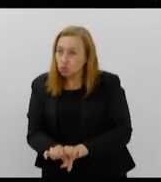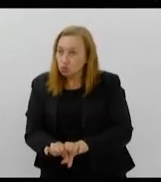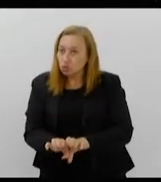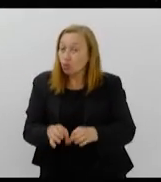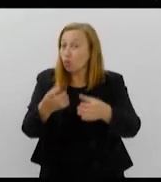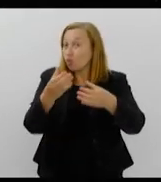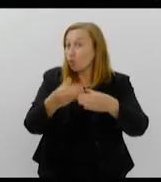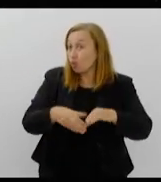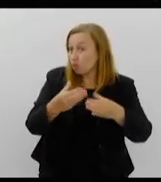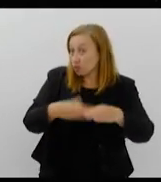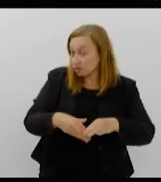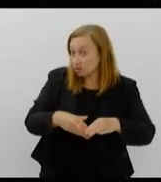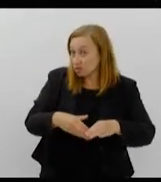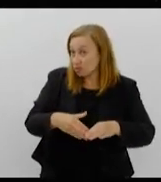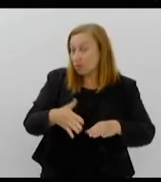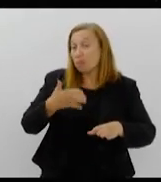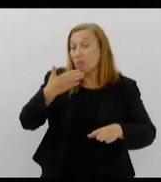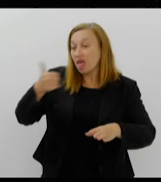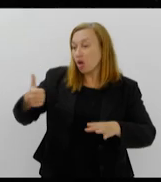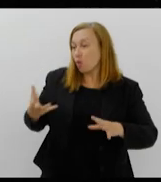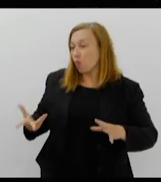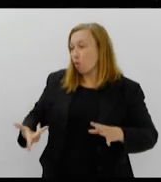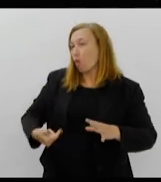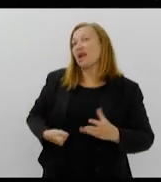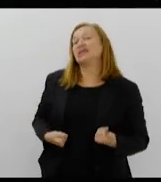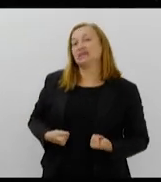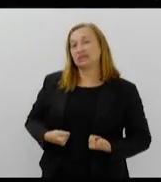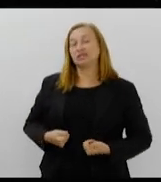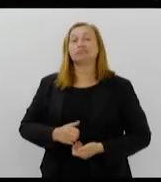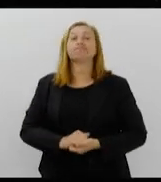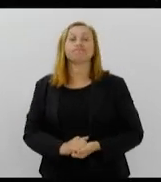concursado, da melhor qualidade.